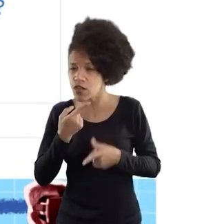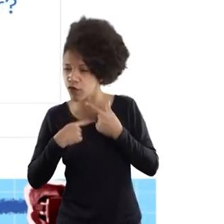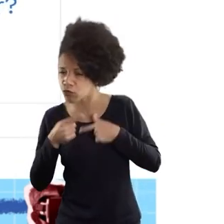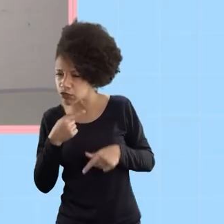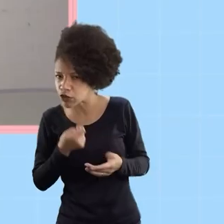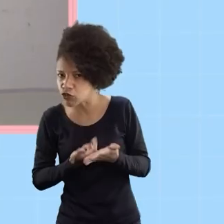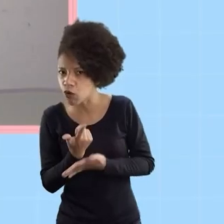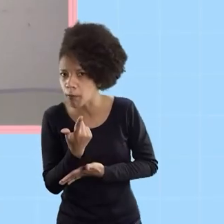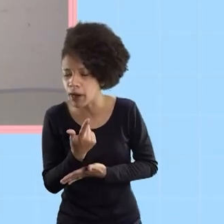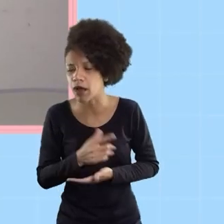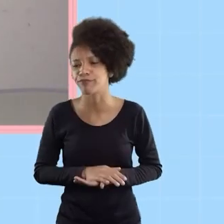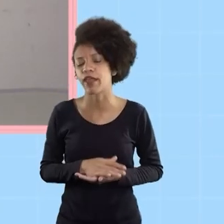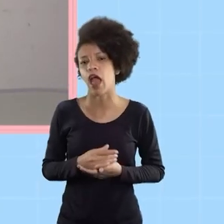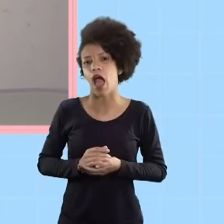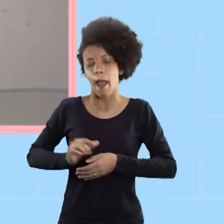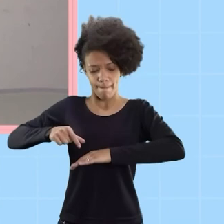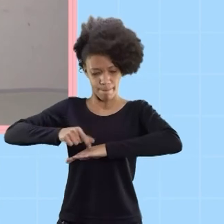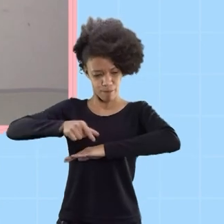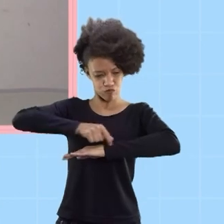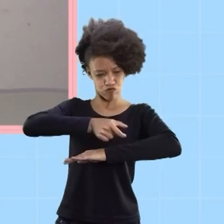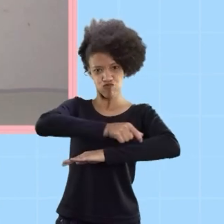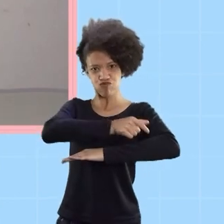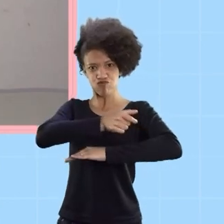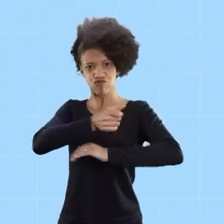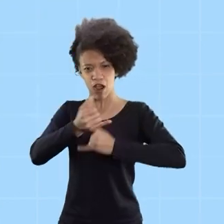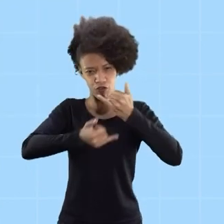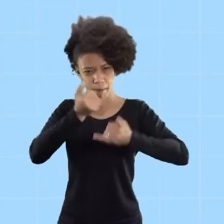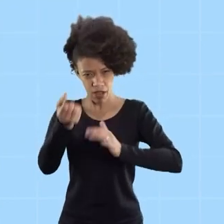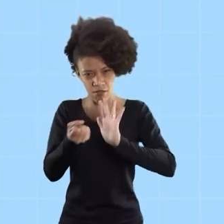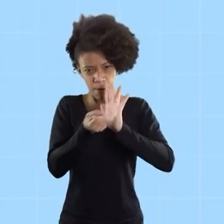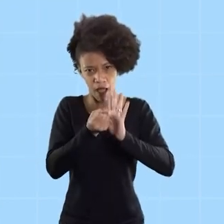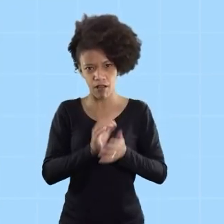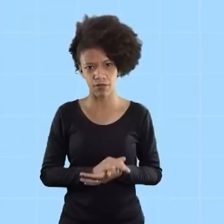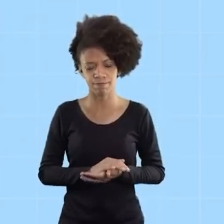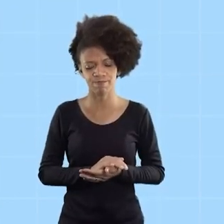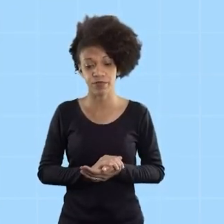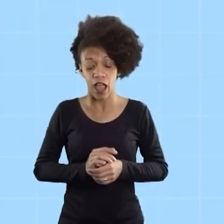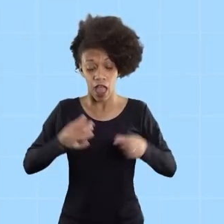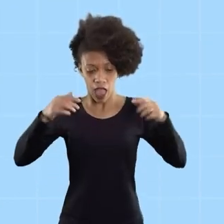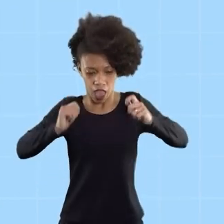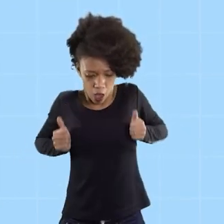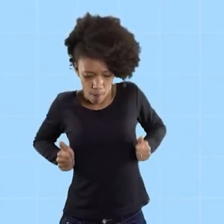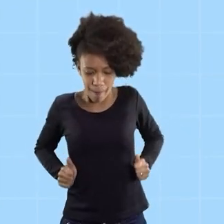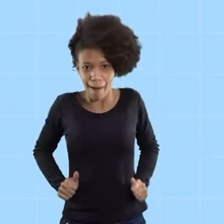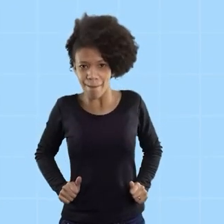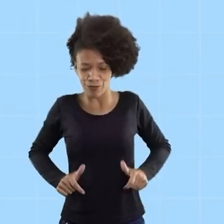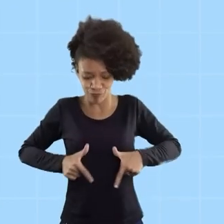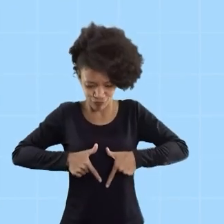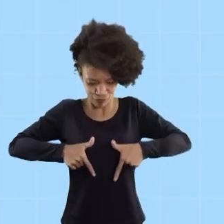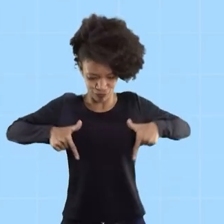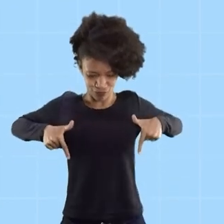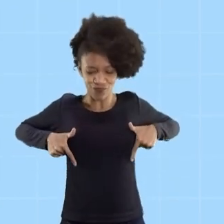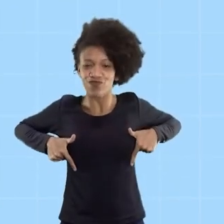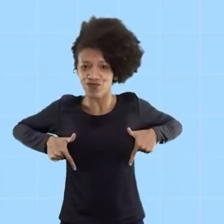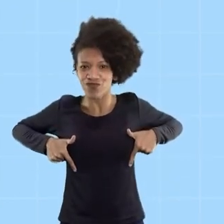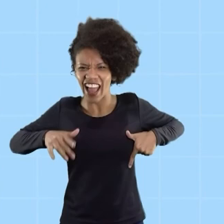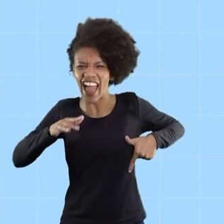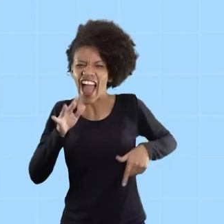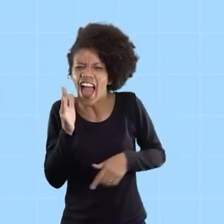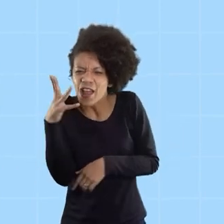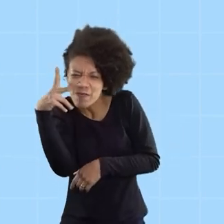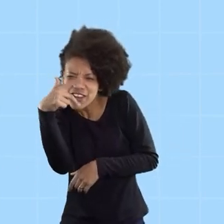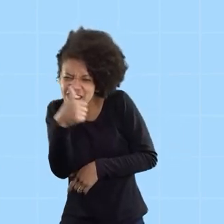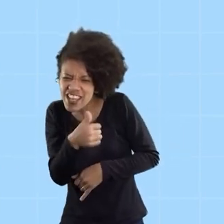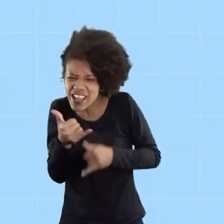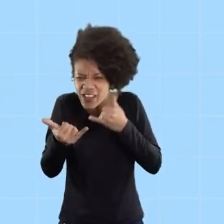de comprar? a pista de carlinhos da hot wheels era uma blusa de um canal que era uma bonita do